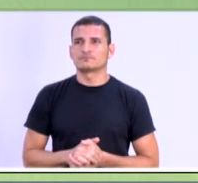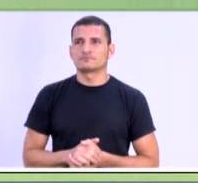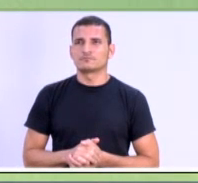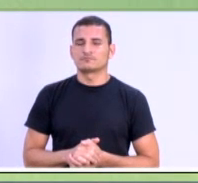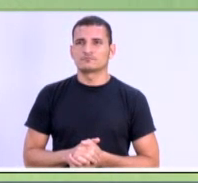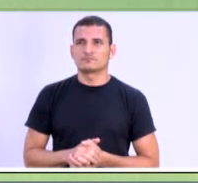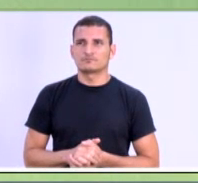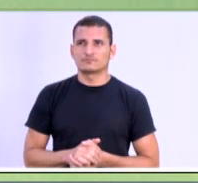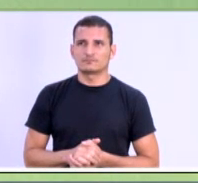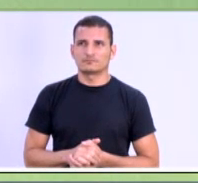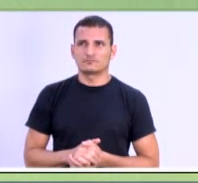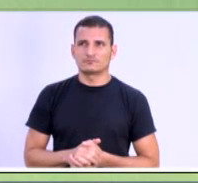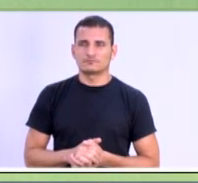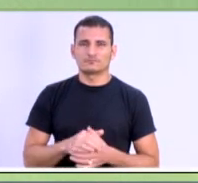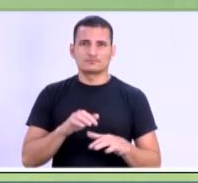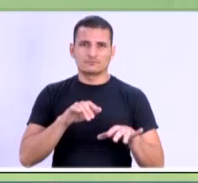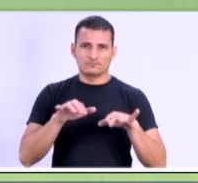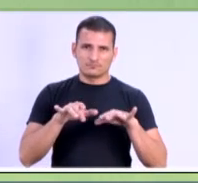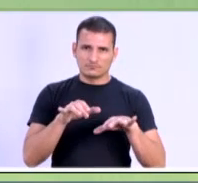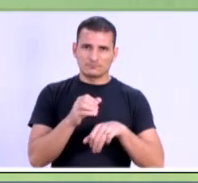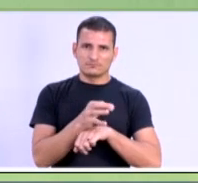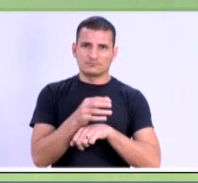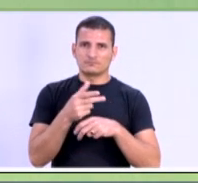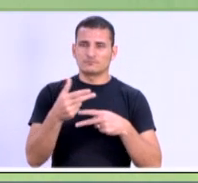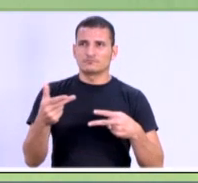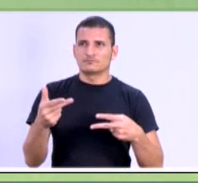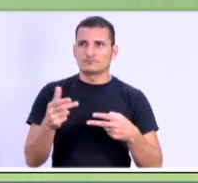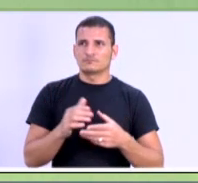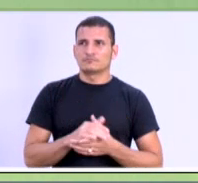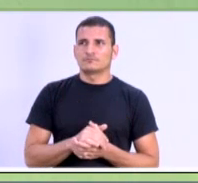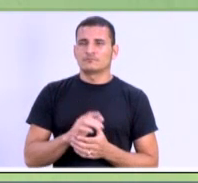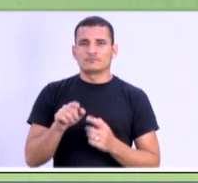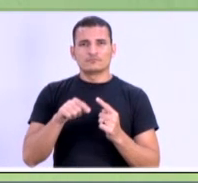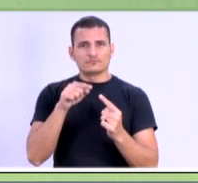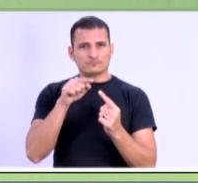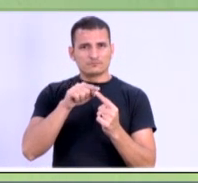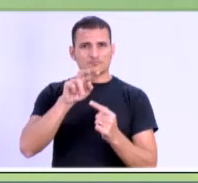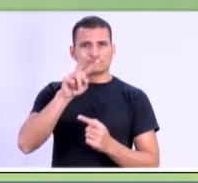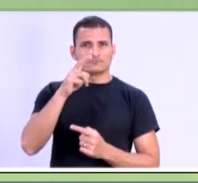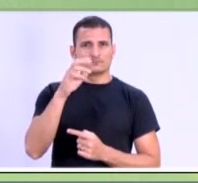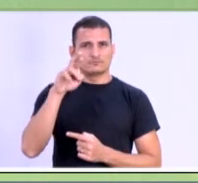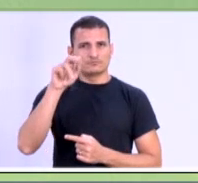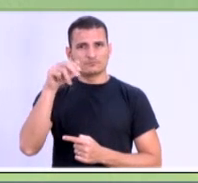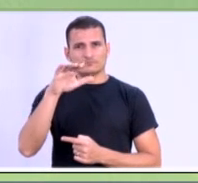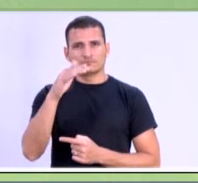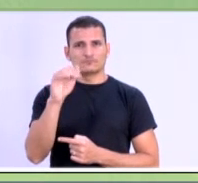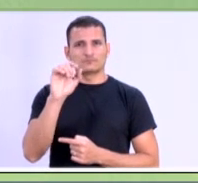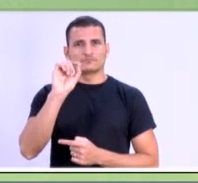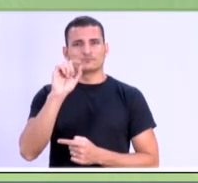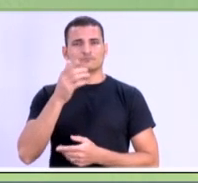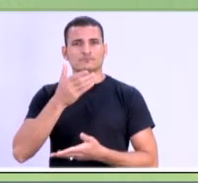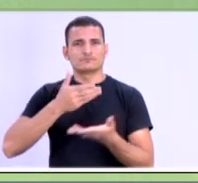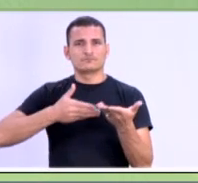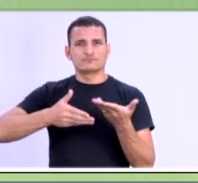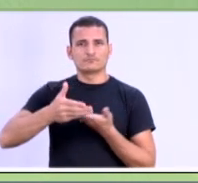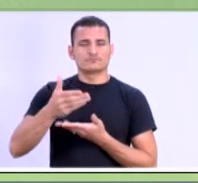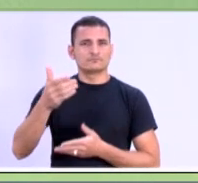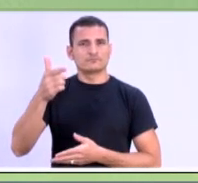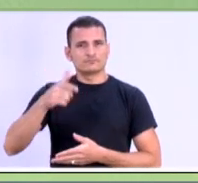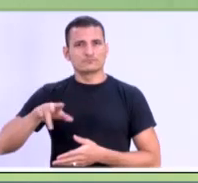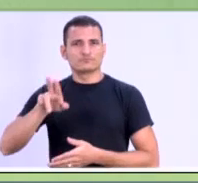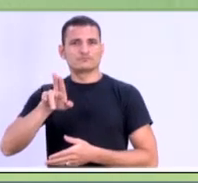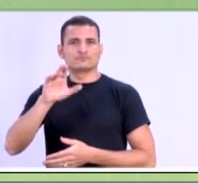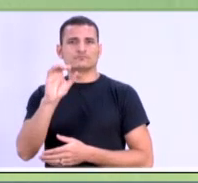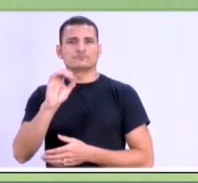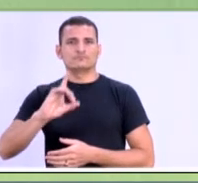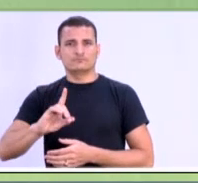No caso do programação orientada a objetos, o principal objetivo da herança é compartilhar e reutilizar determinado tipo de